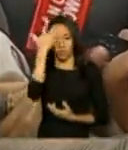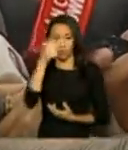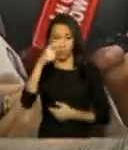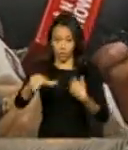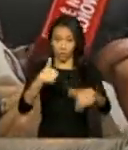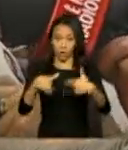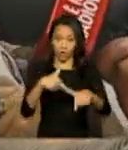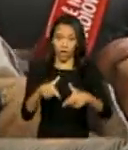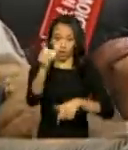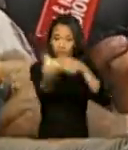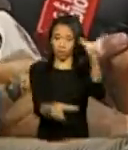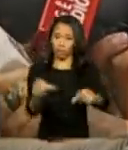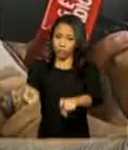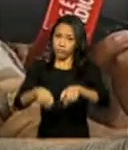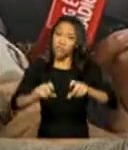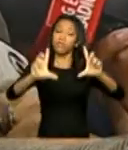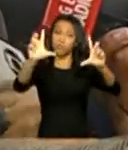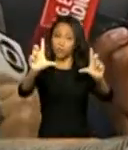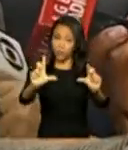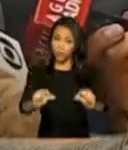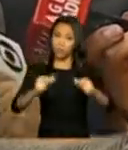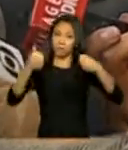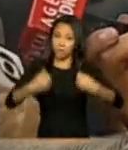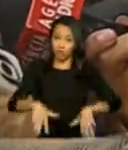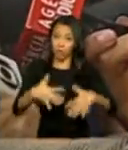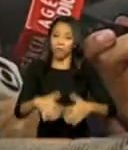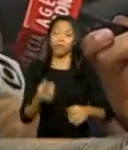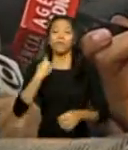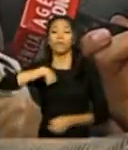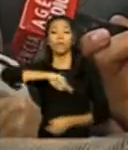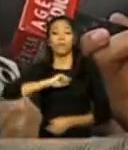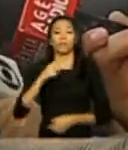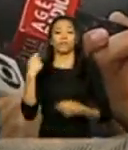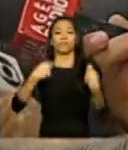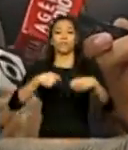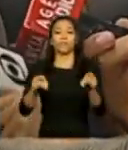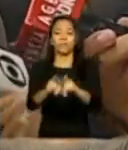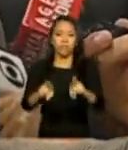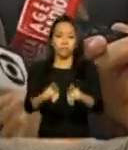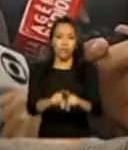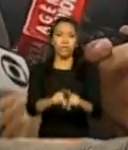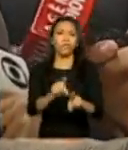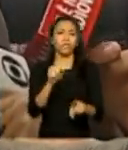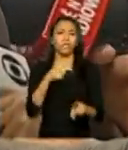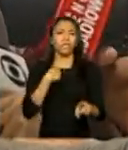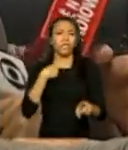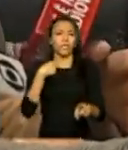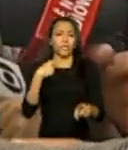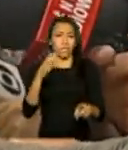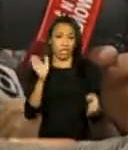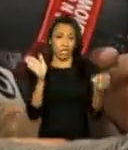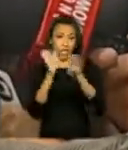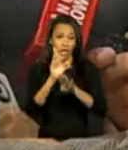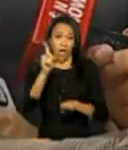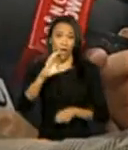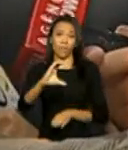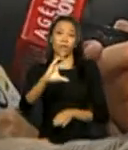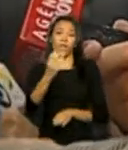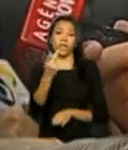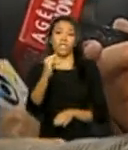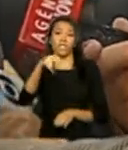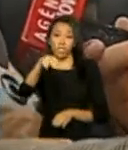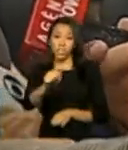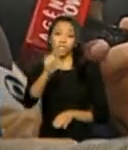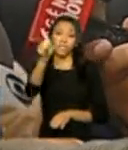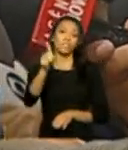possam ter uma redução no custo de produção. Nós precisamos também chegar na China com um custo mais baixo pelo canal do